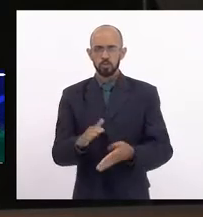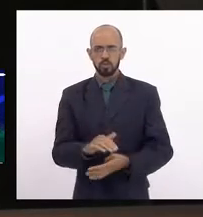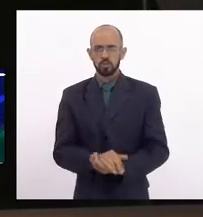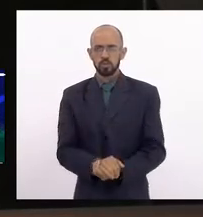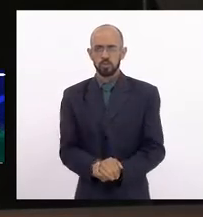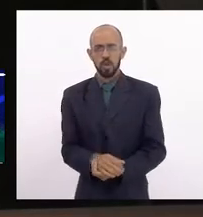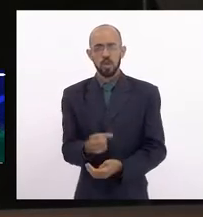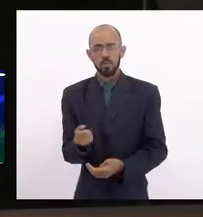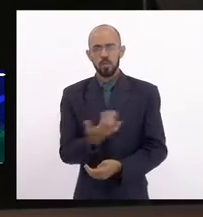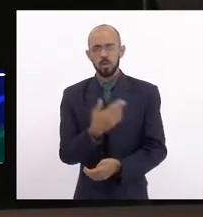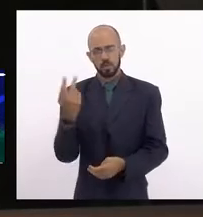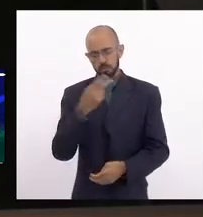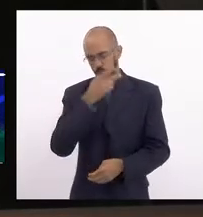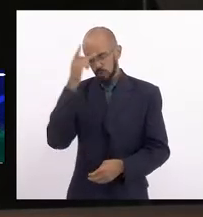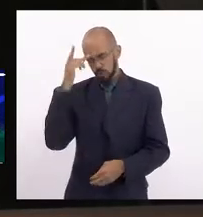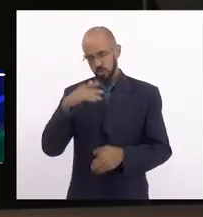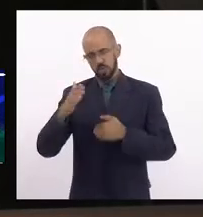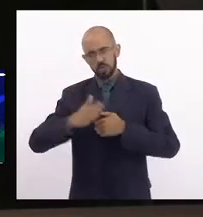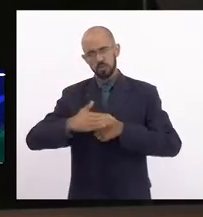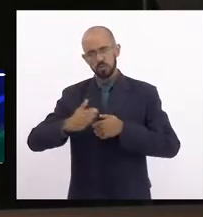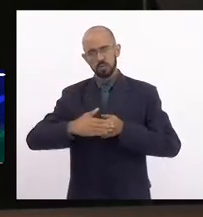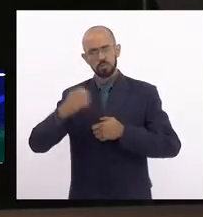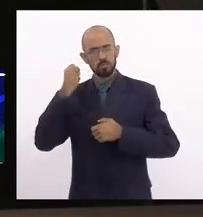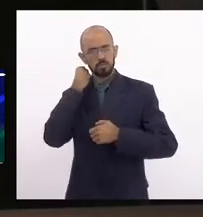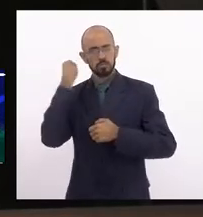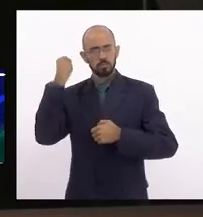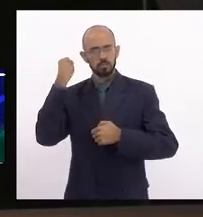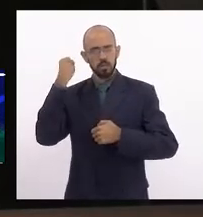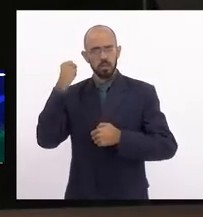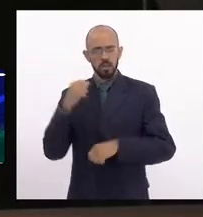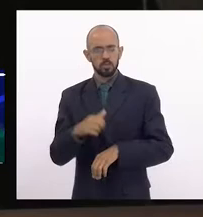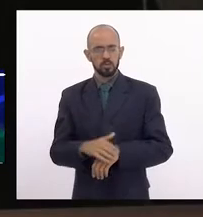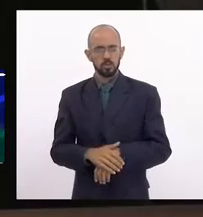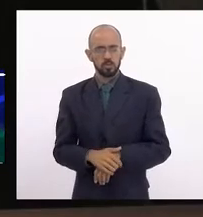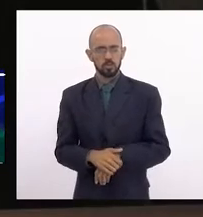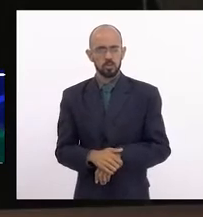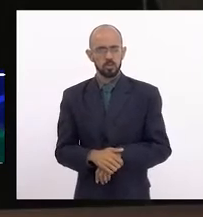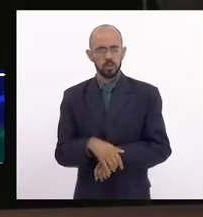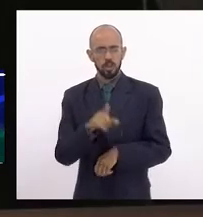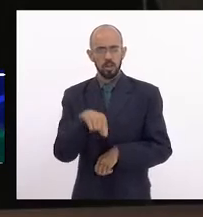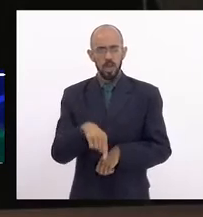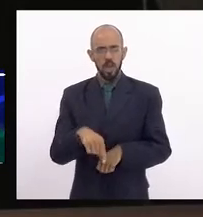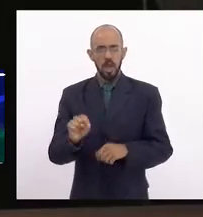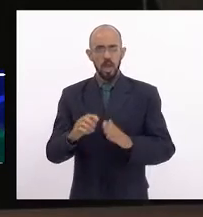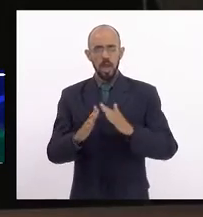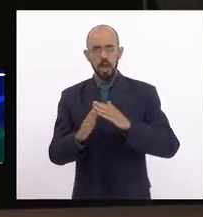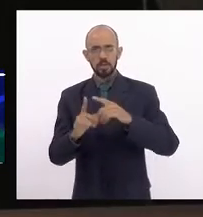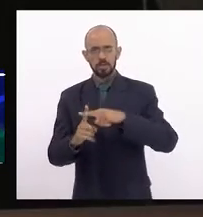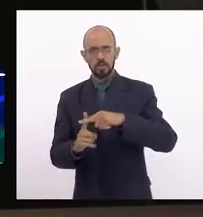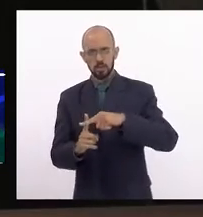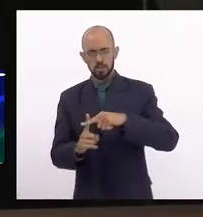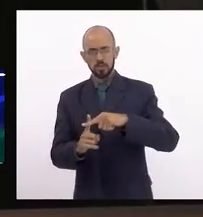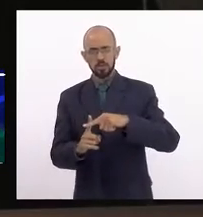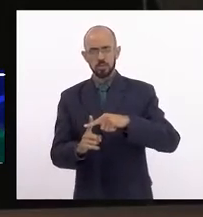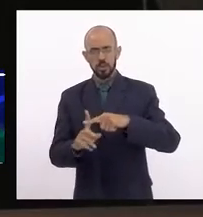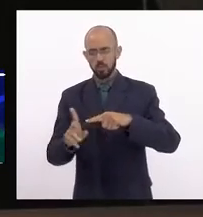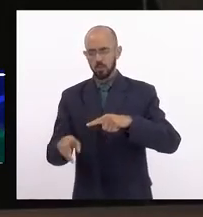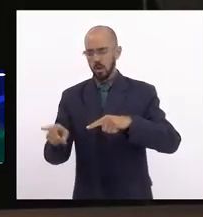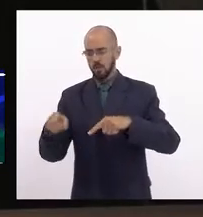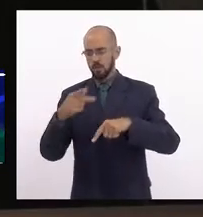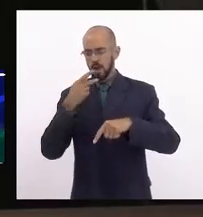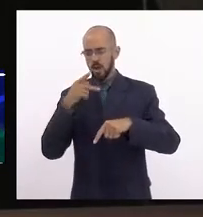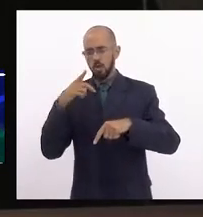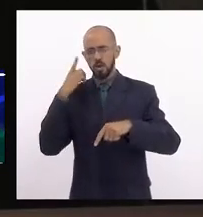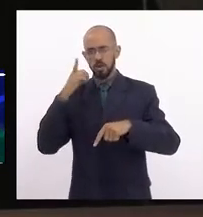e quantas pessoas teriam perdido as suas vidas e são as igrejas com muito bem colocou a deputada que leva normalmente